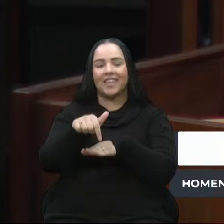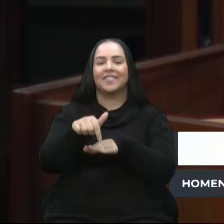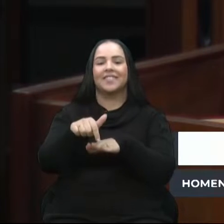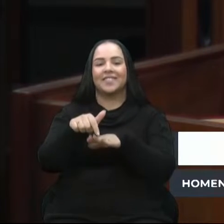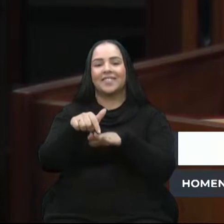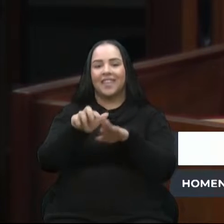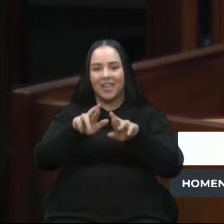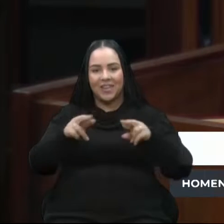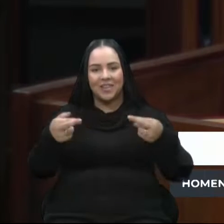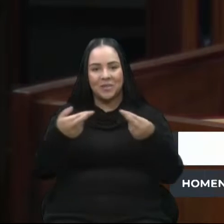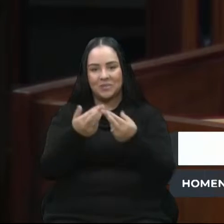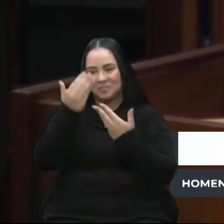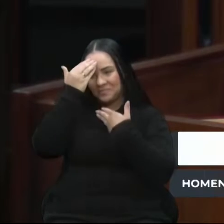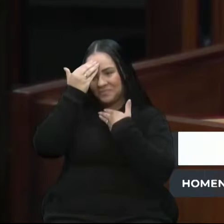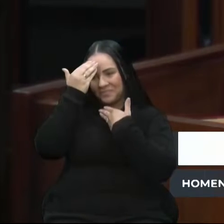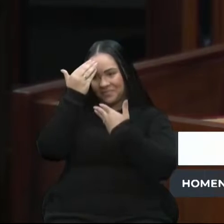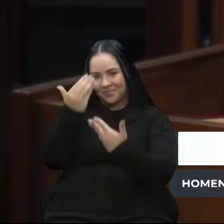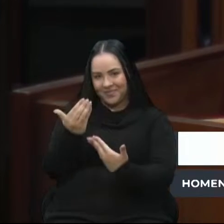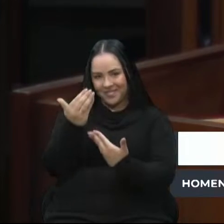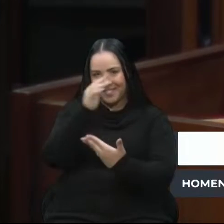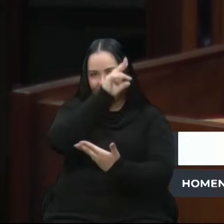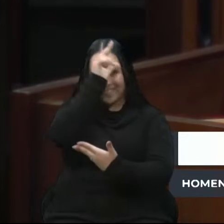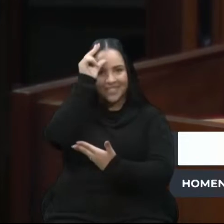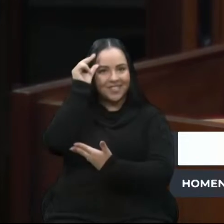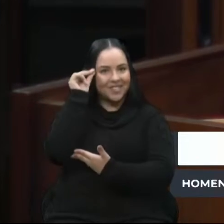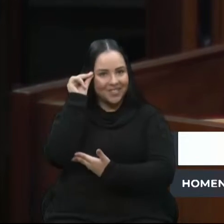Muito obrigado, prefeito.